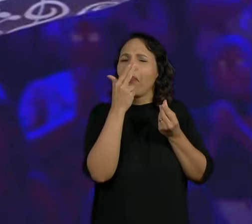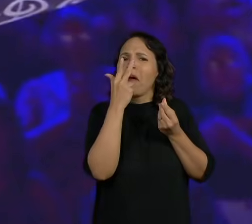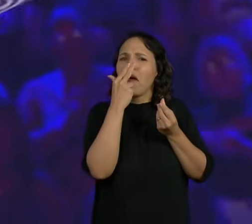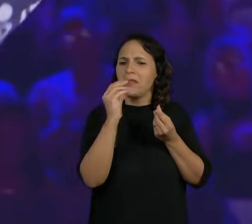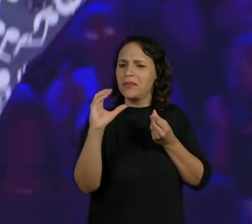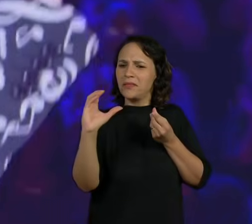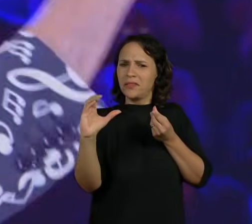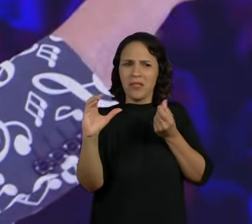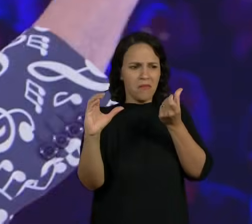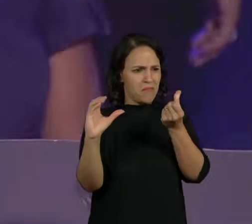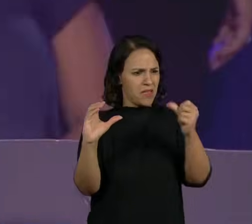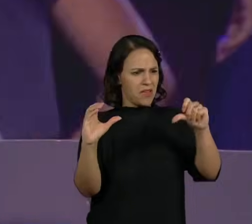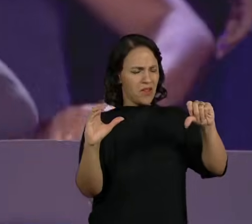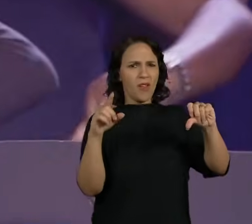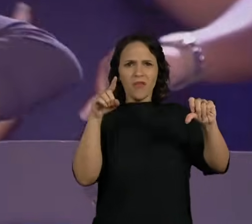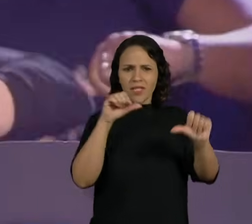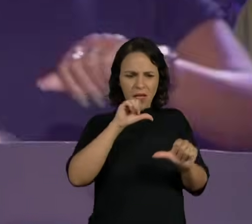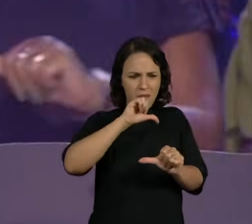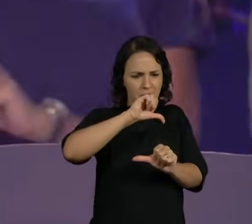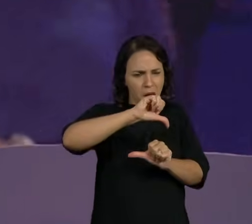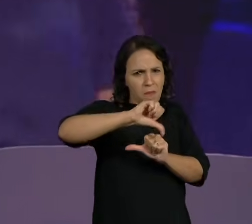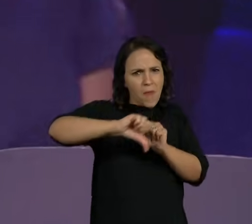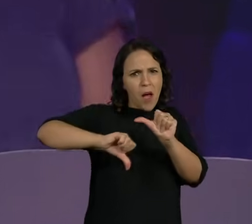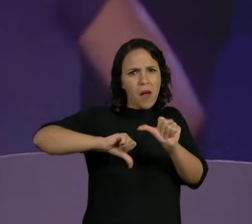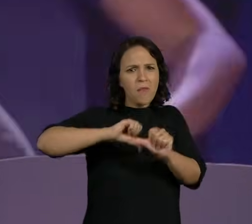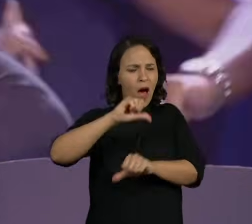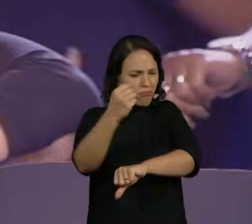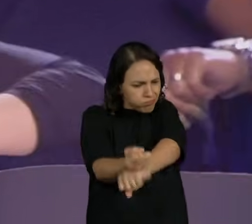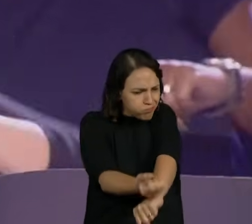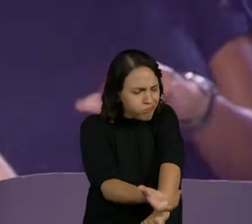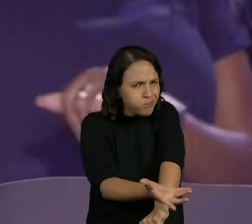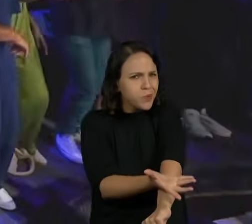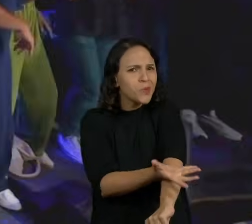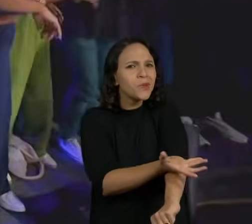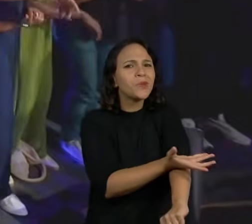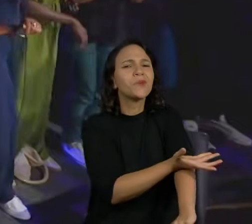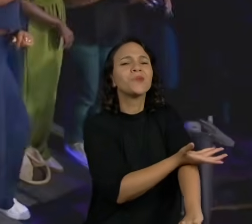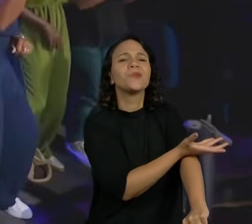que move e remove o que me comove.